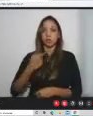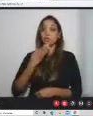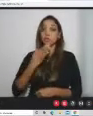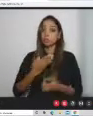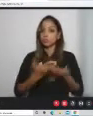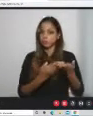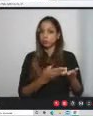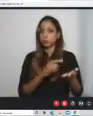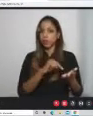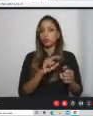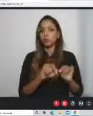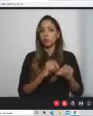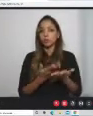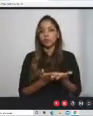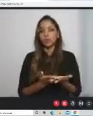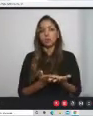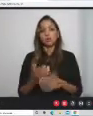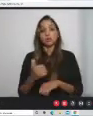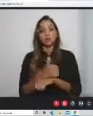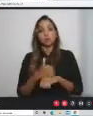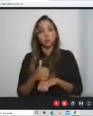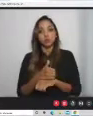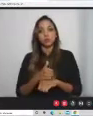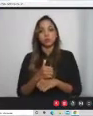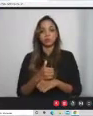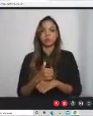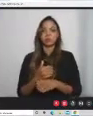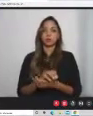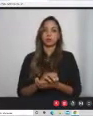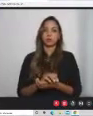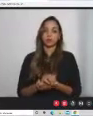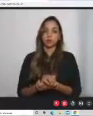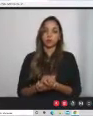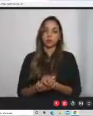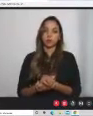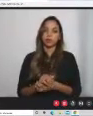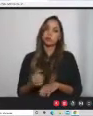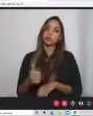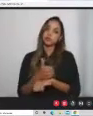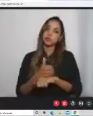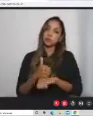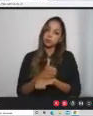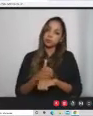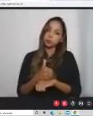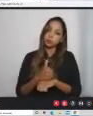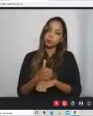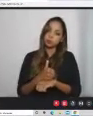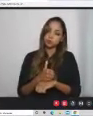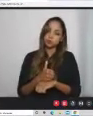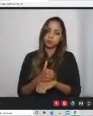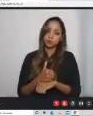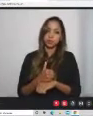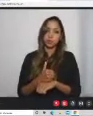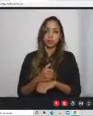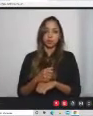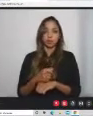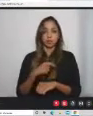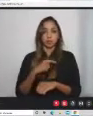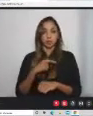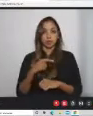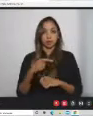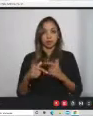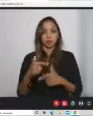categorias, concedo já, vereador Marquinhos, uma parte a Vossa Excelência, que os profissionais que estivessem em cargos, em